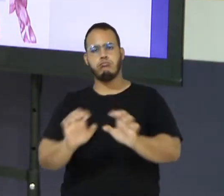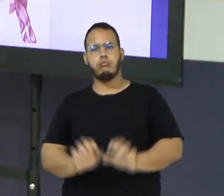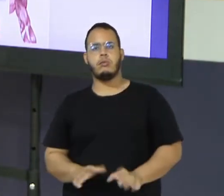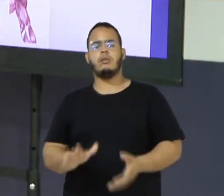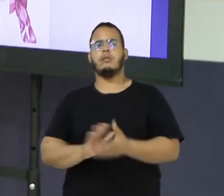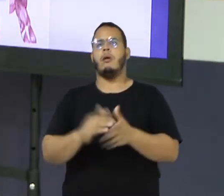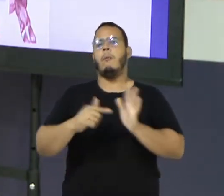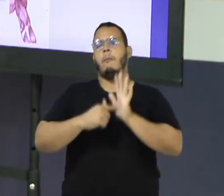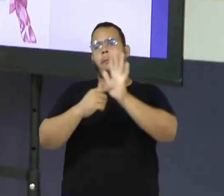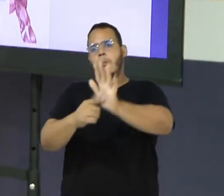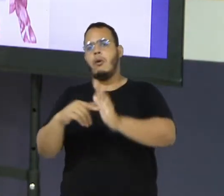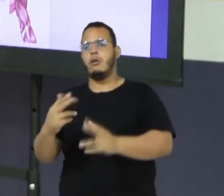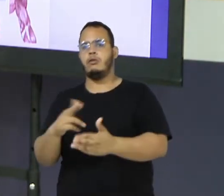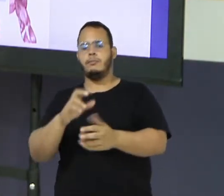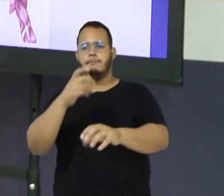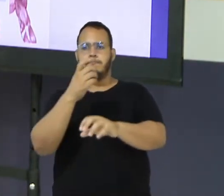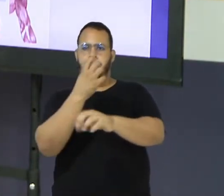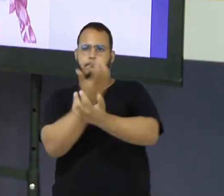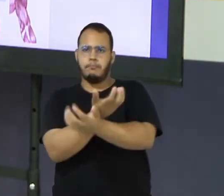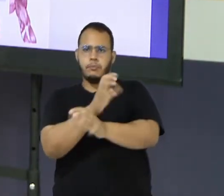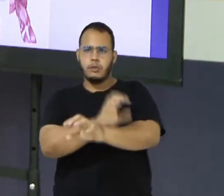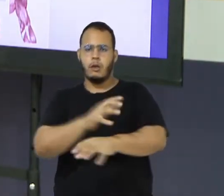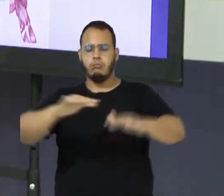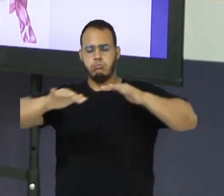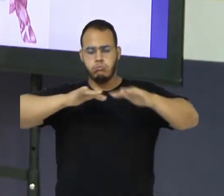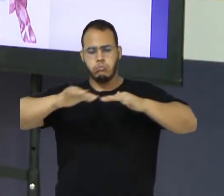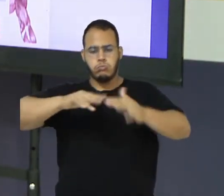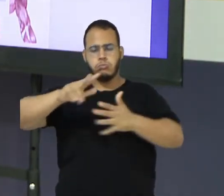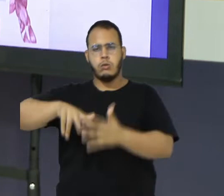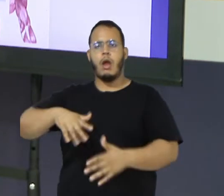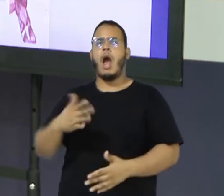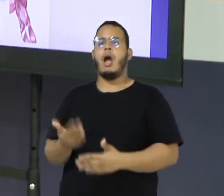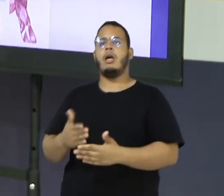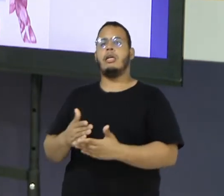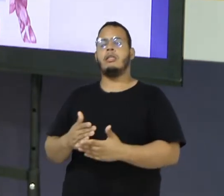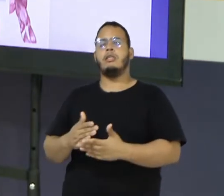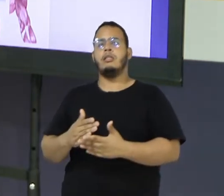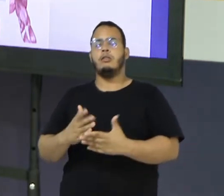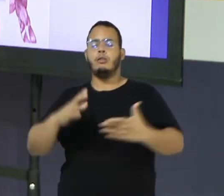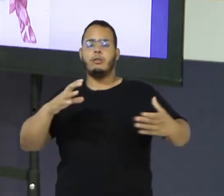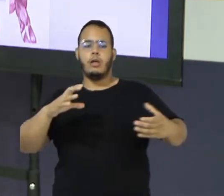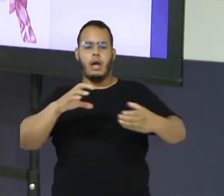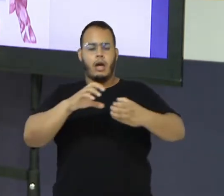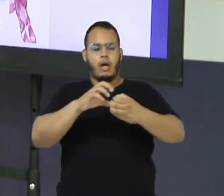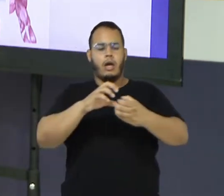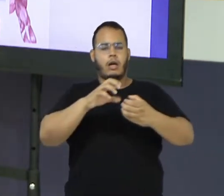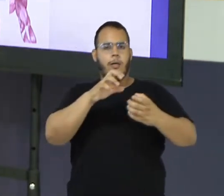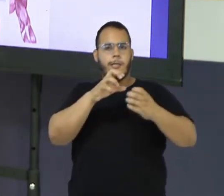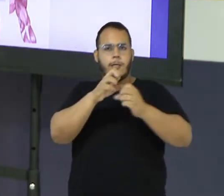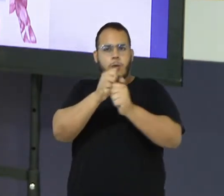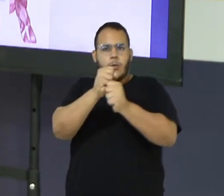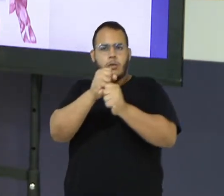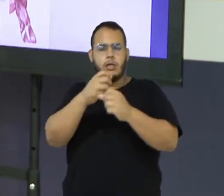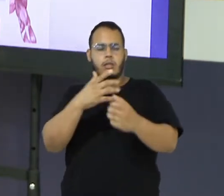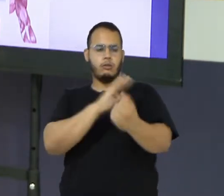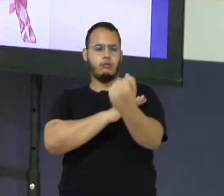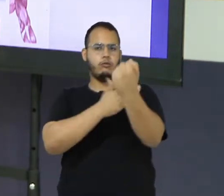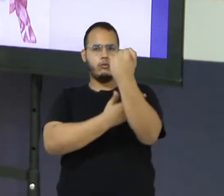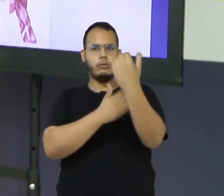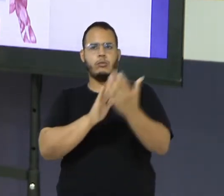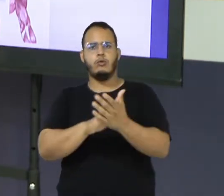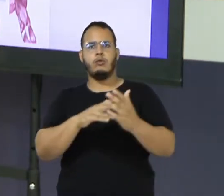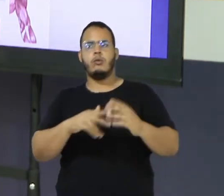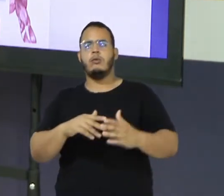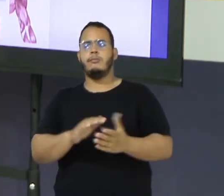estar dizendo aí, ó, que os ossos, o esqueleto se movimenta graças à contração desses músculos, certo? Então a gente tem aqui, ó, basicamente